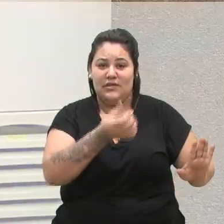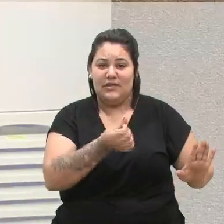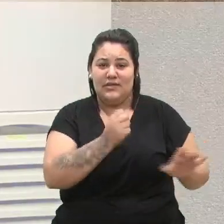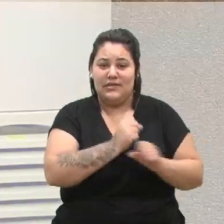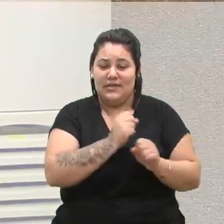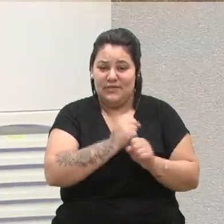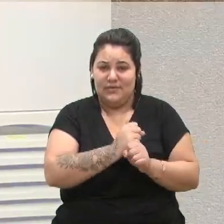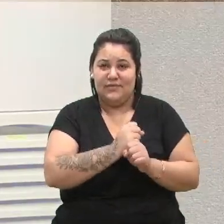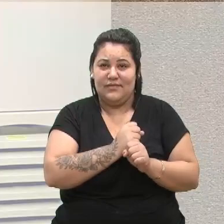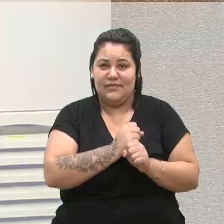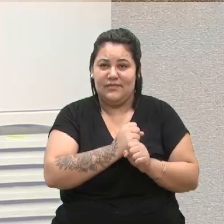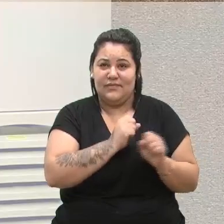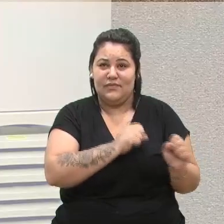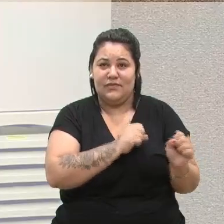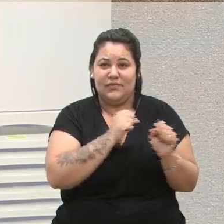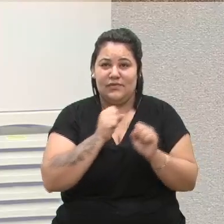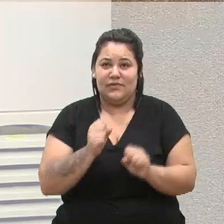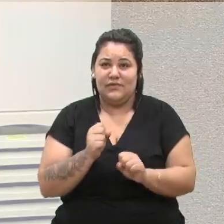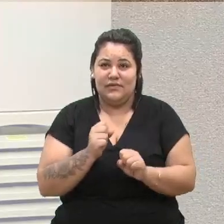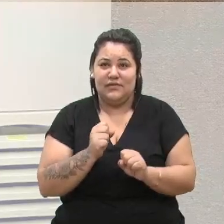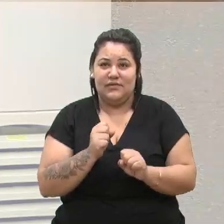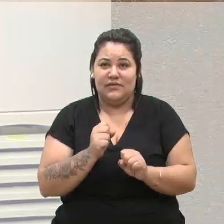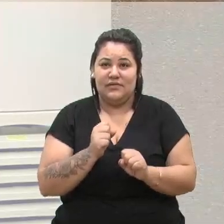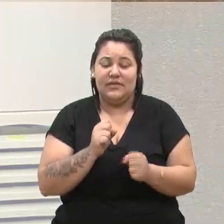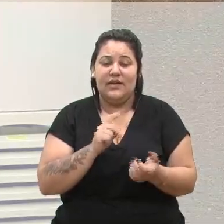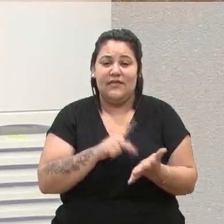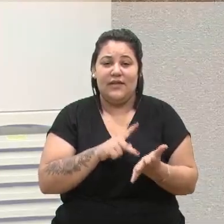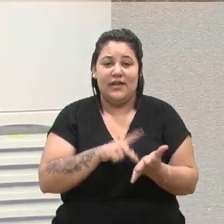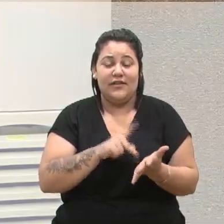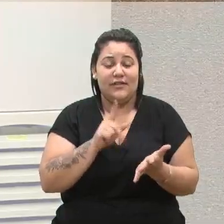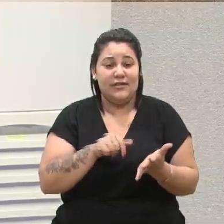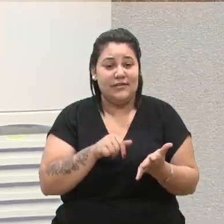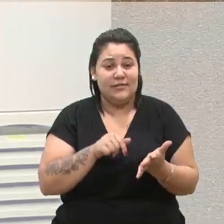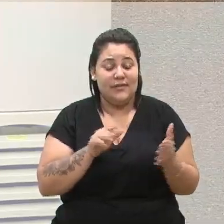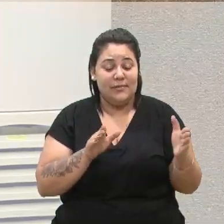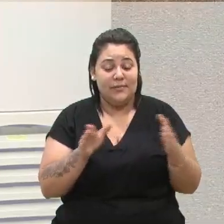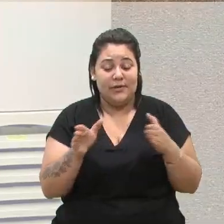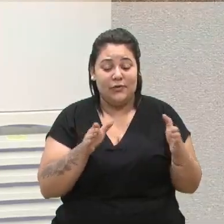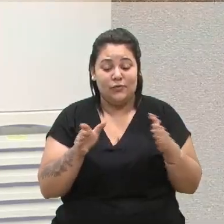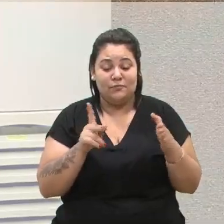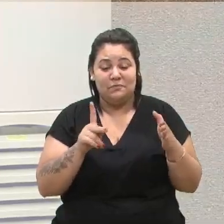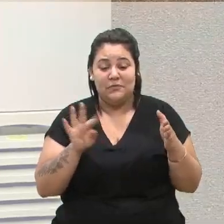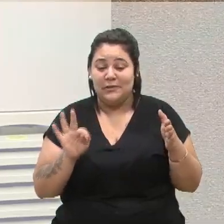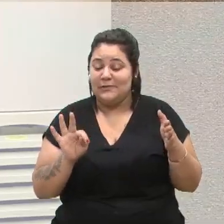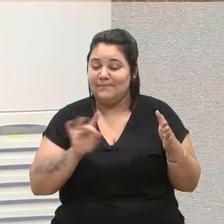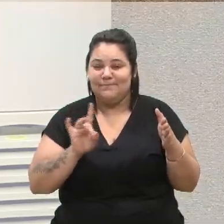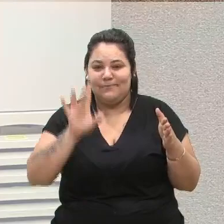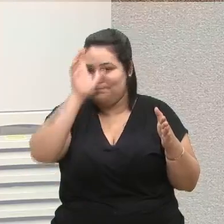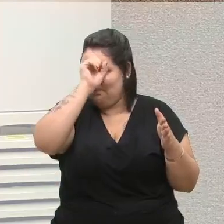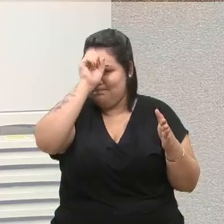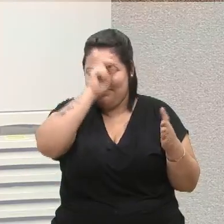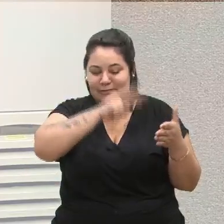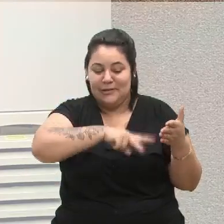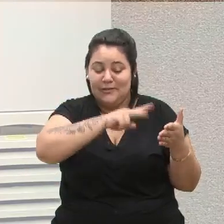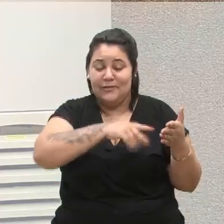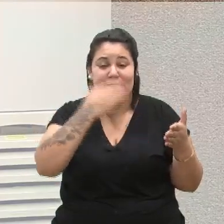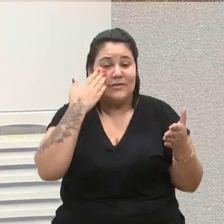daquela época. Essa é a grande verdade, Rafael. Então a gente sabe que as políticas públicas que o PT implantou